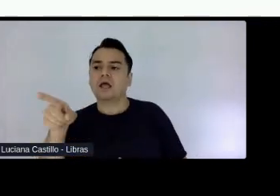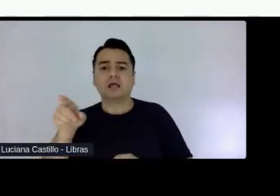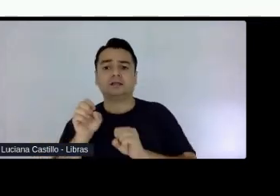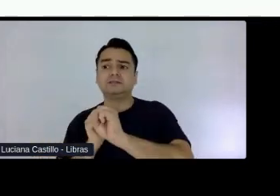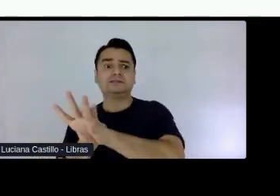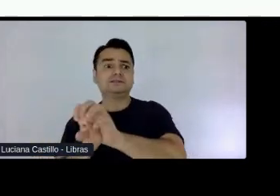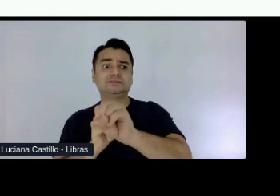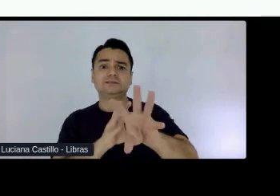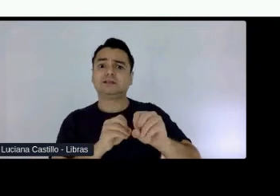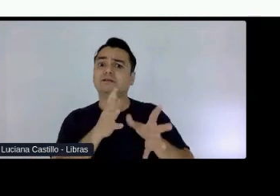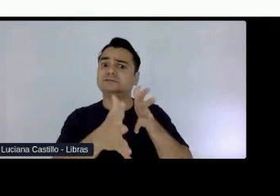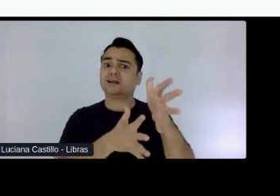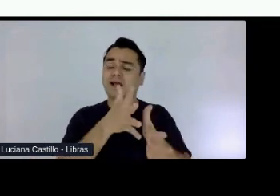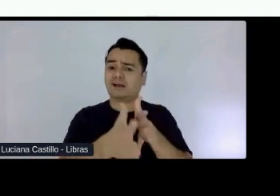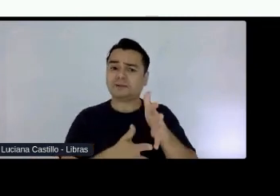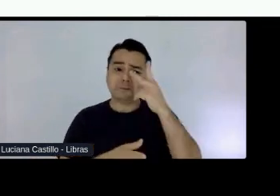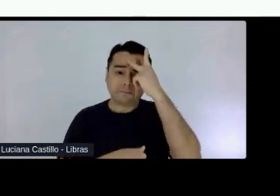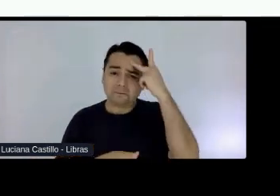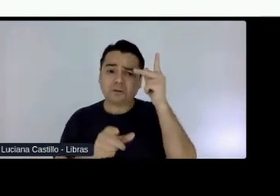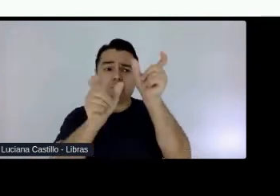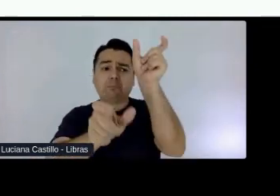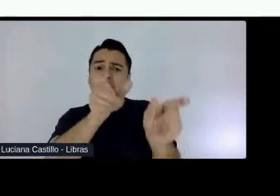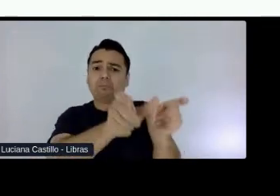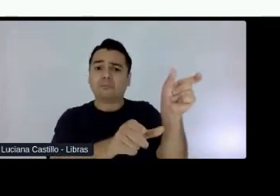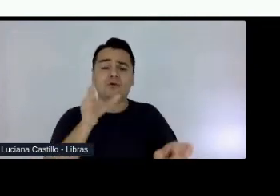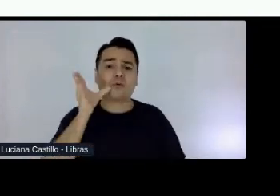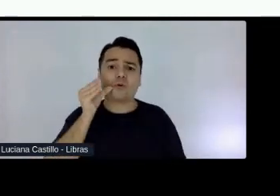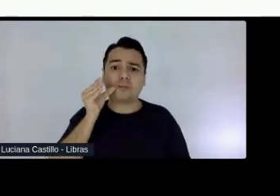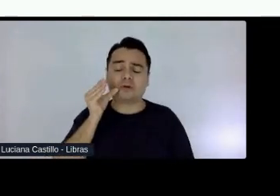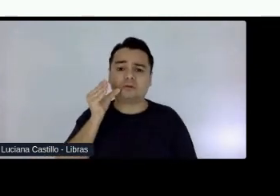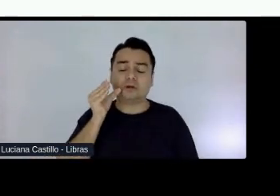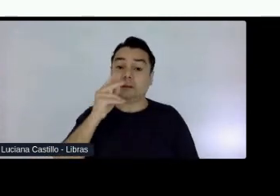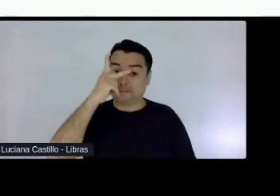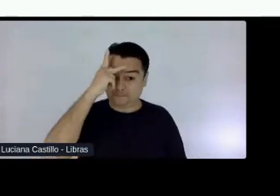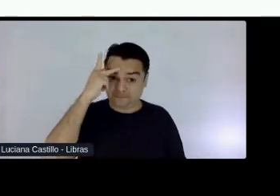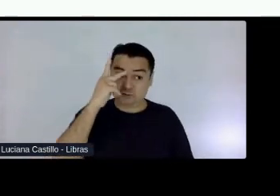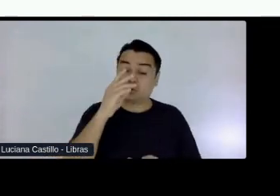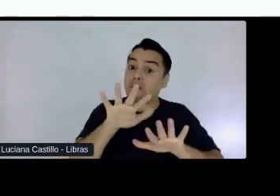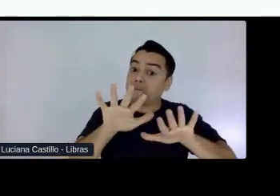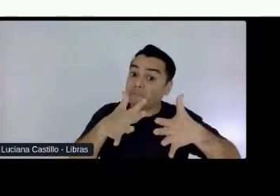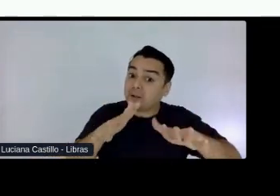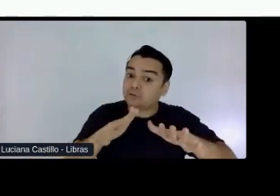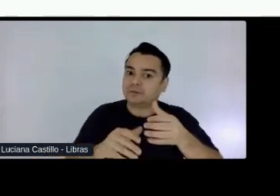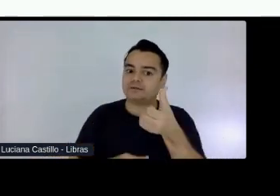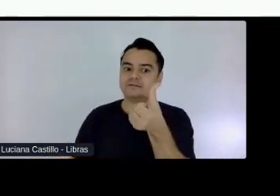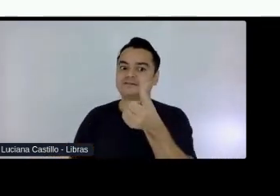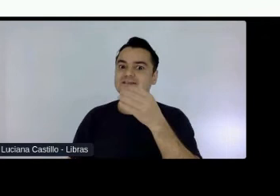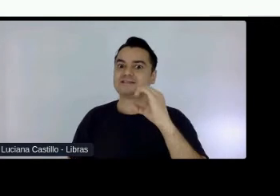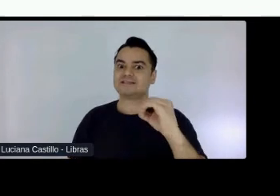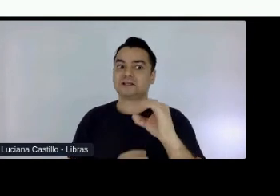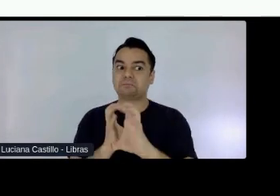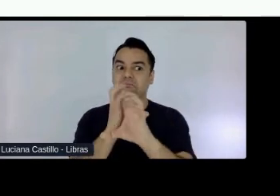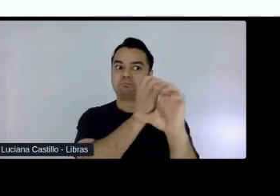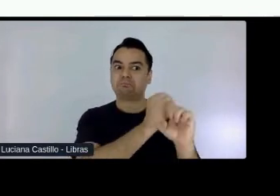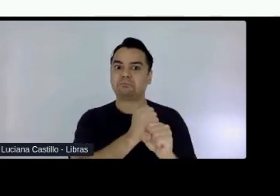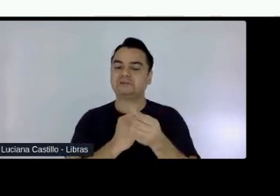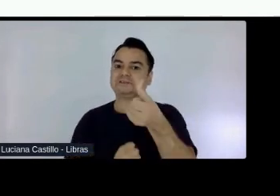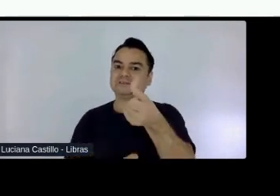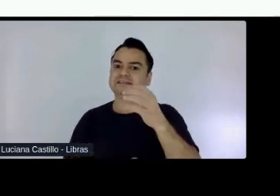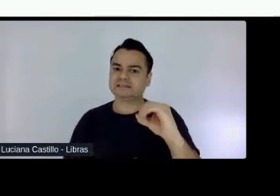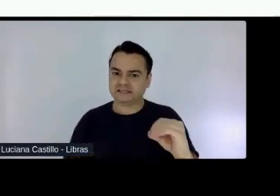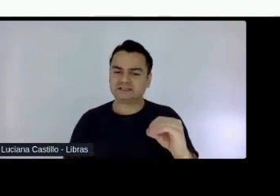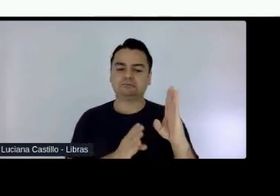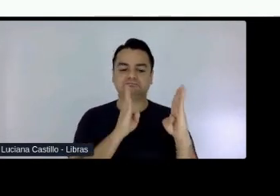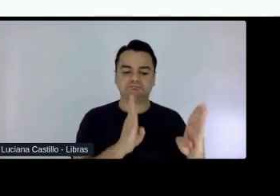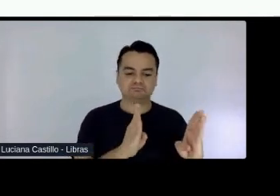Libras para... A gente tem na faixa de 60 pessoas por turma. E isso tem, assim,